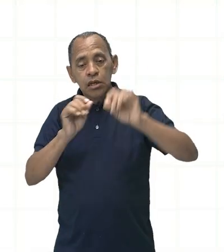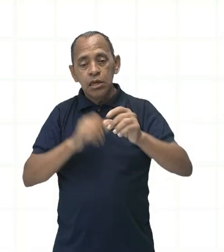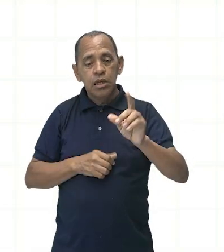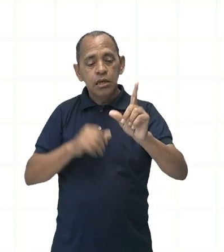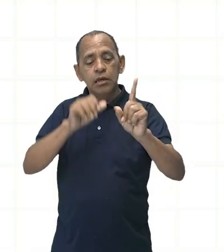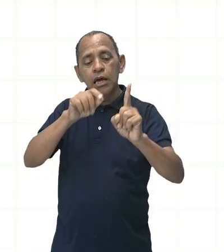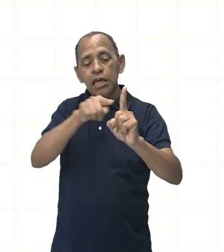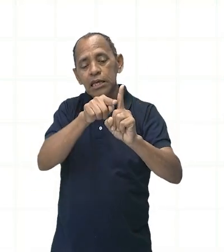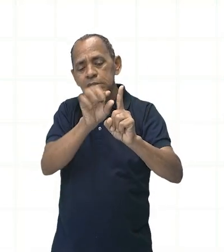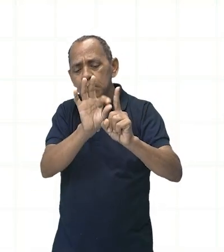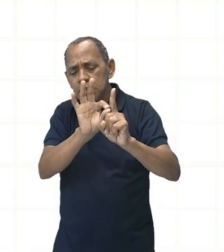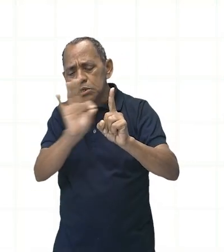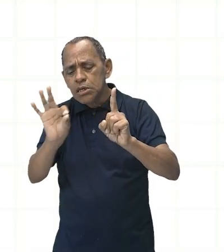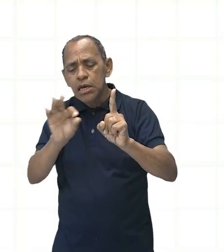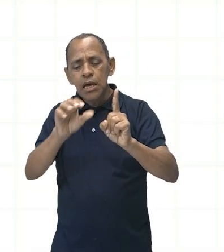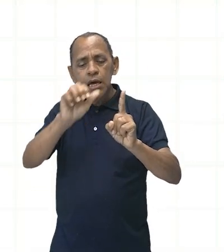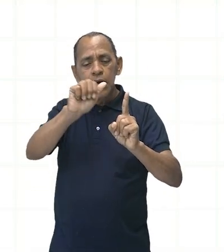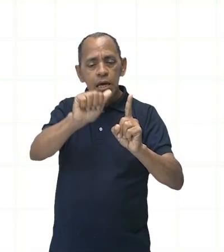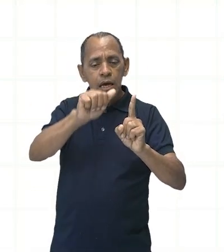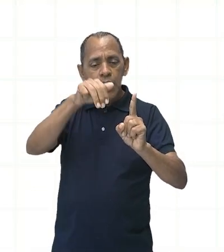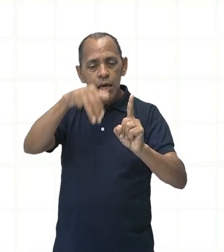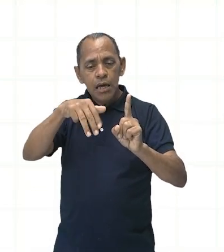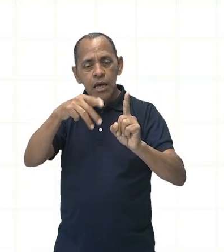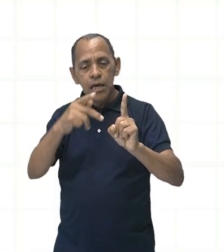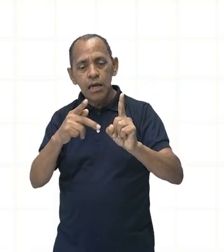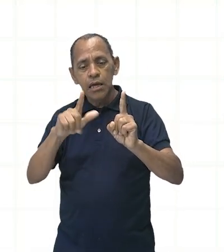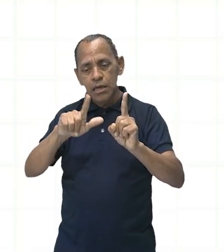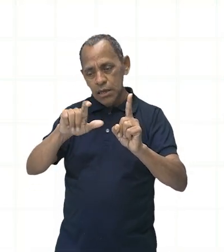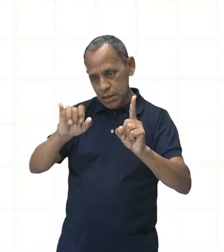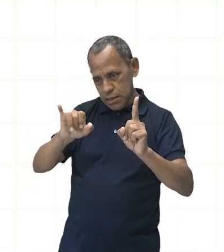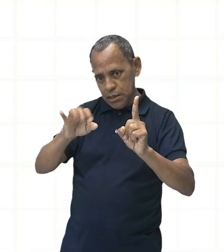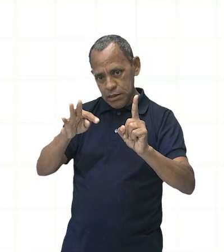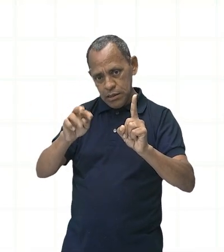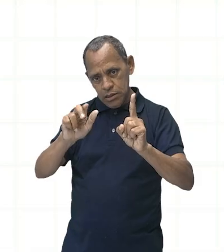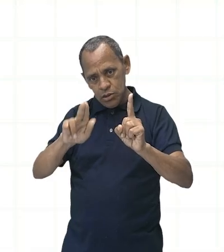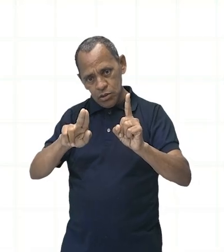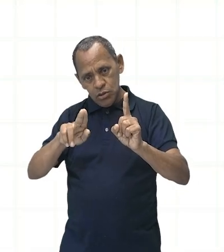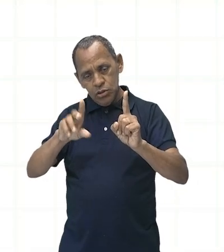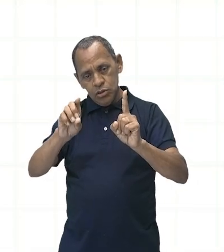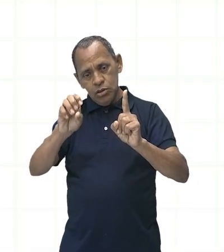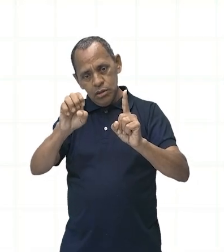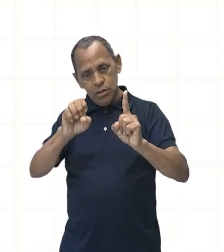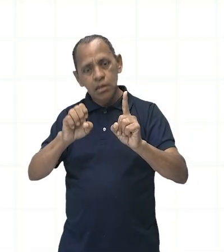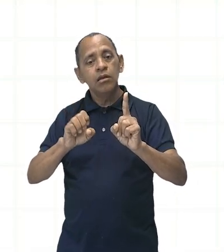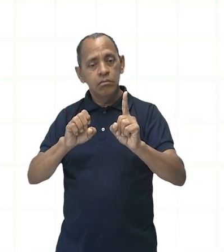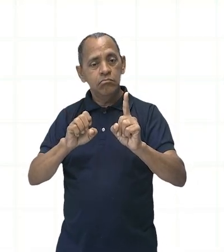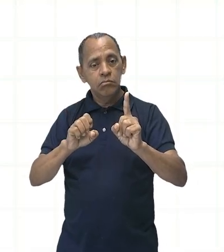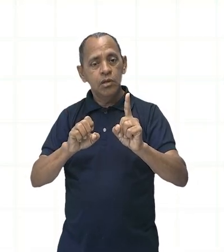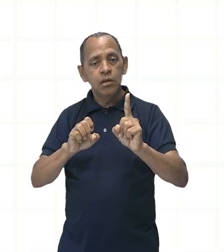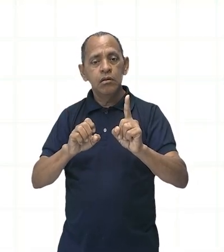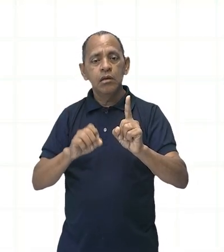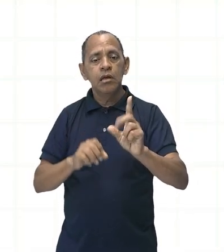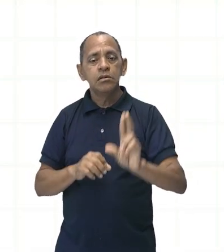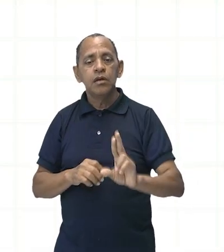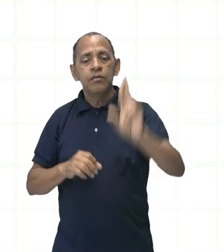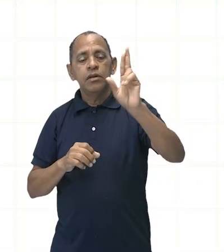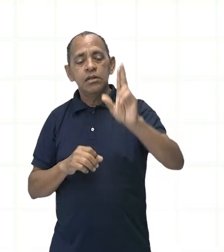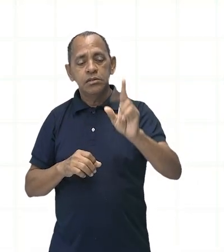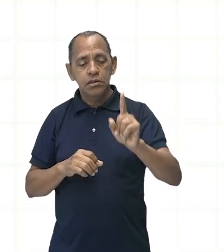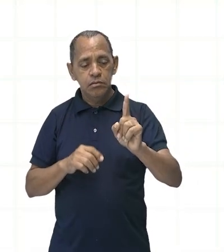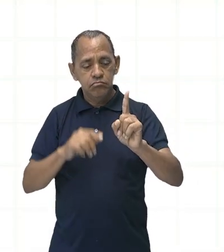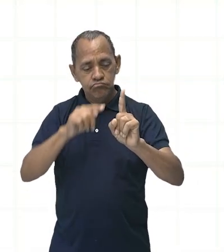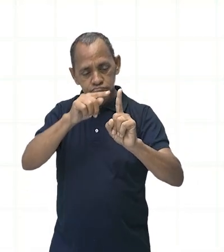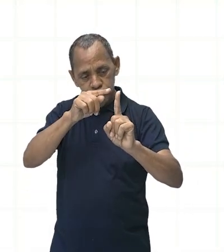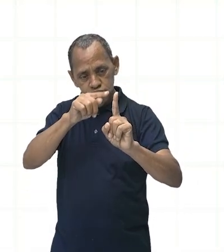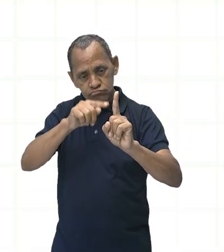de amplitude, que é, então, o eixo de referência até o ponto mais alto, até a crista. Temos esse valor